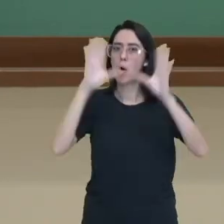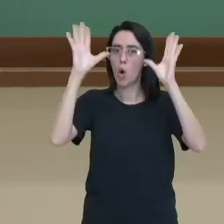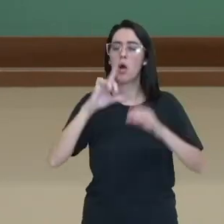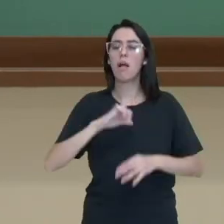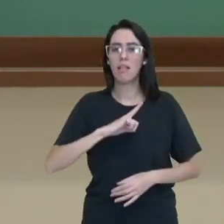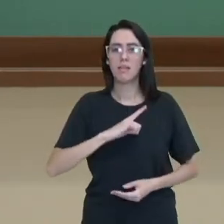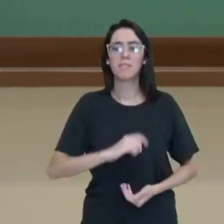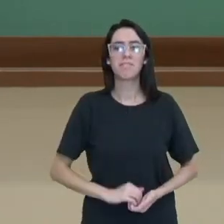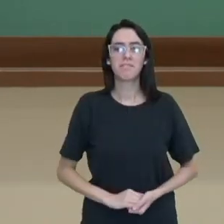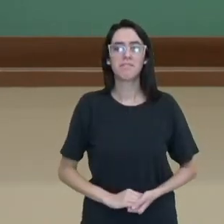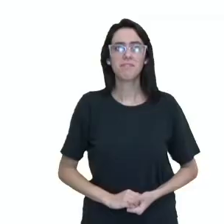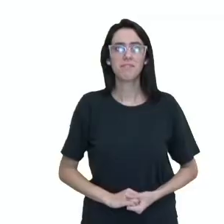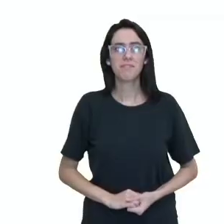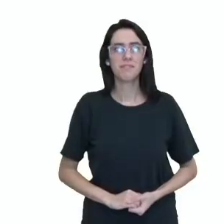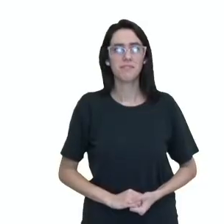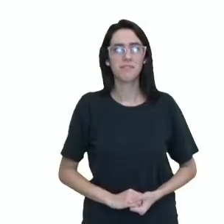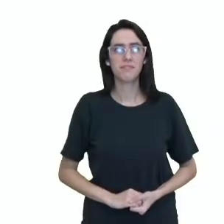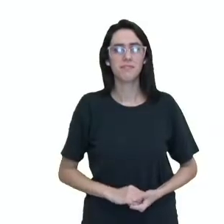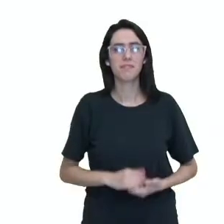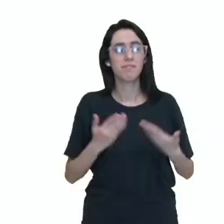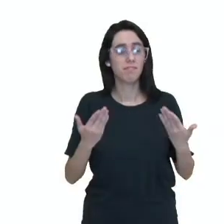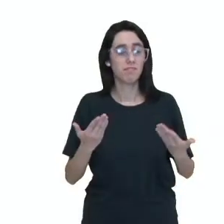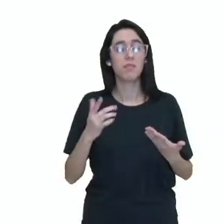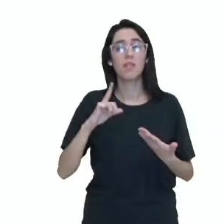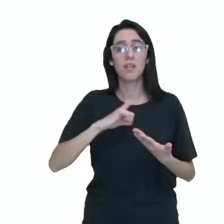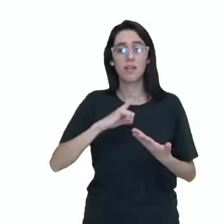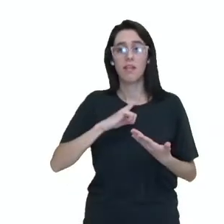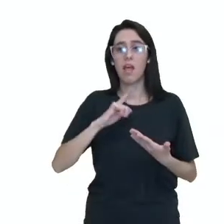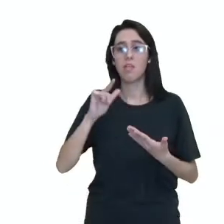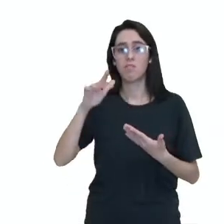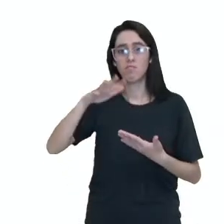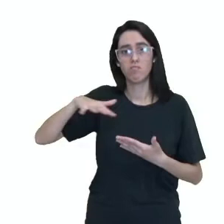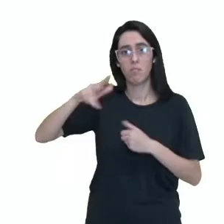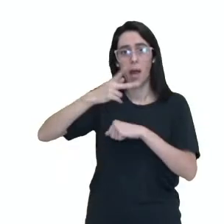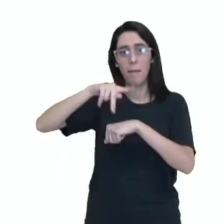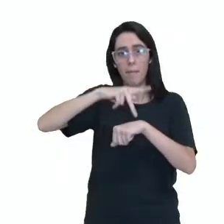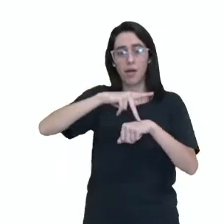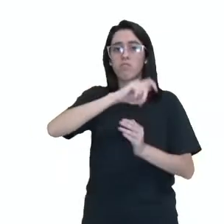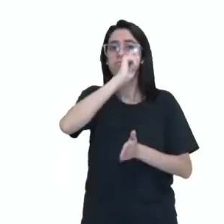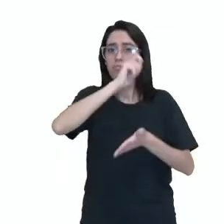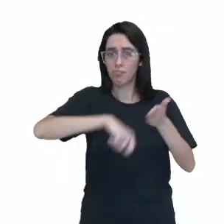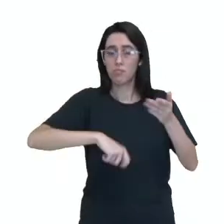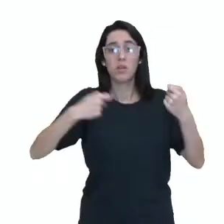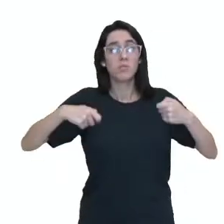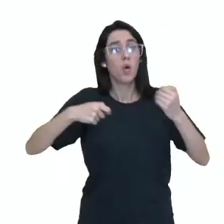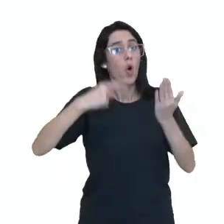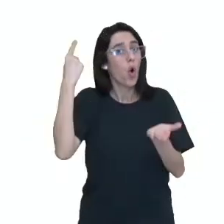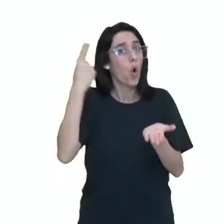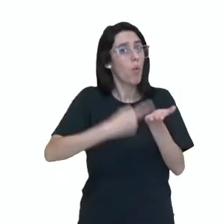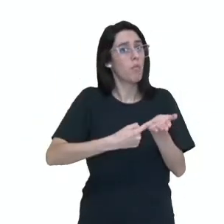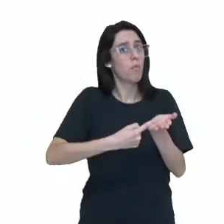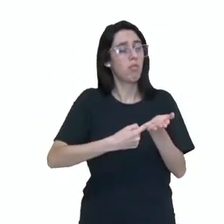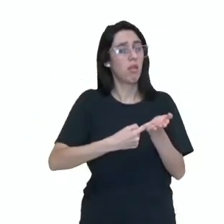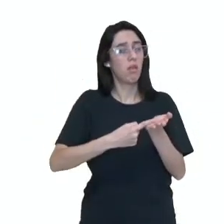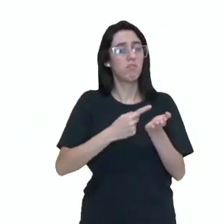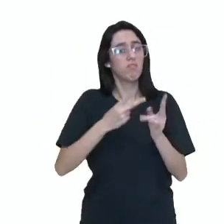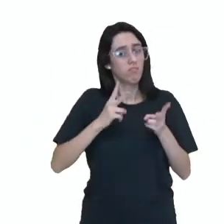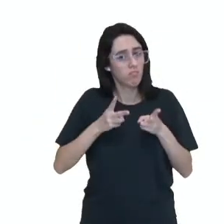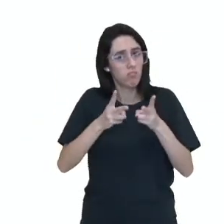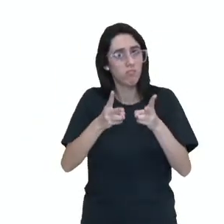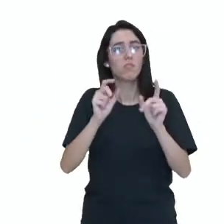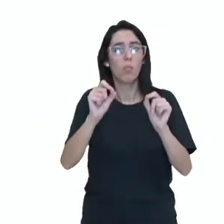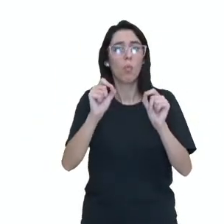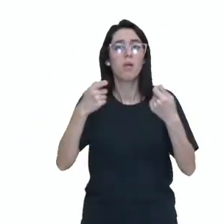As primeiras iniciativas. Cada uma das partes no tratado tinha que se comprometer a prosseguir negociações